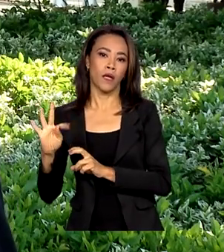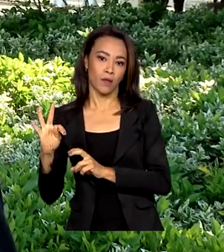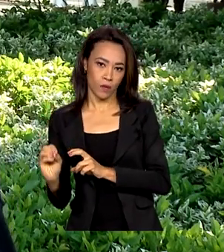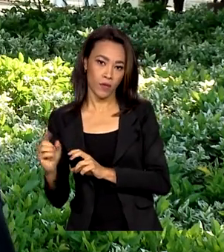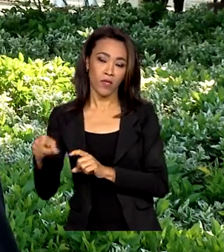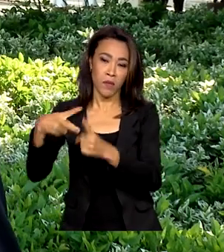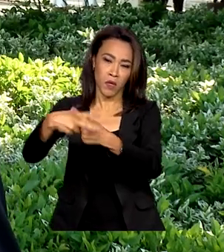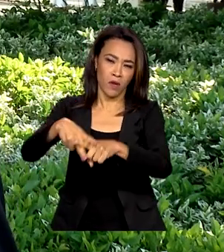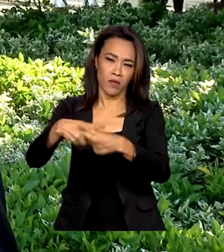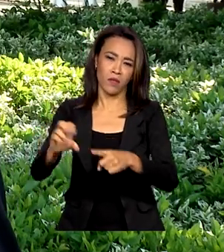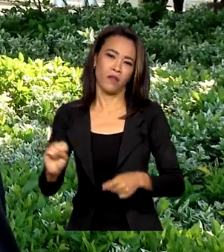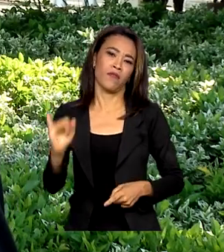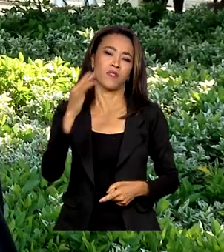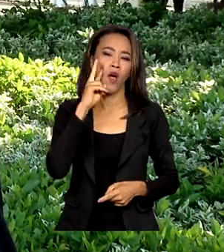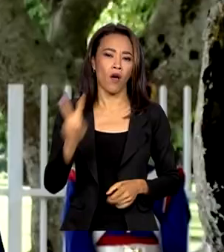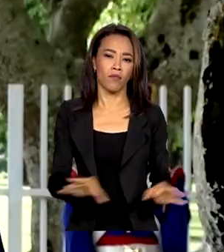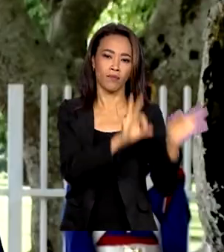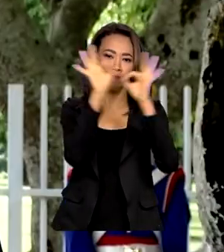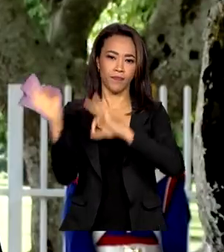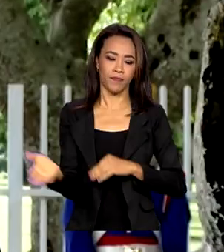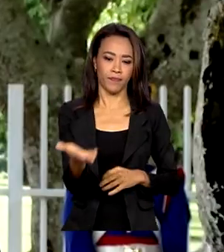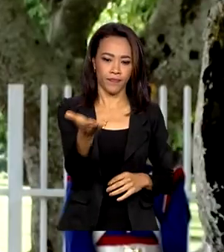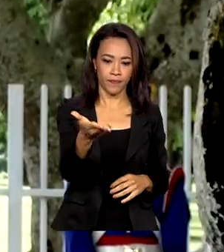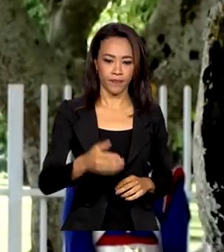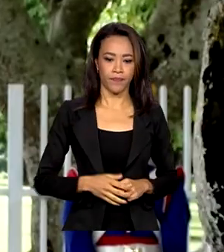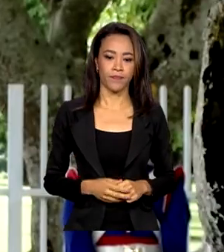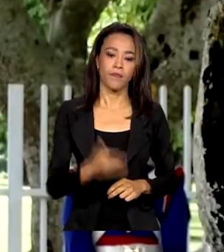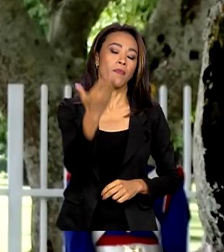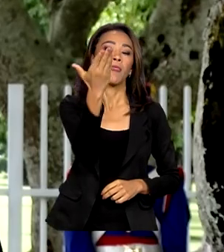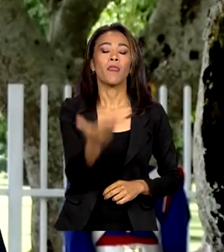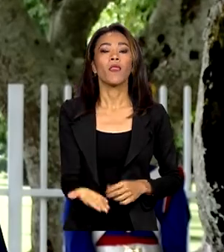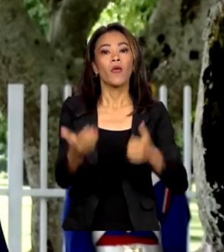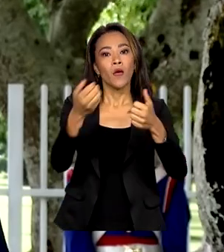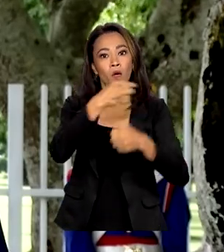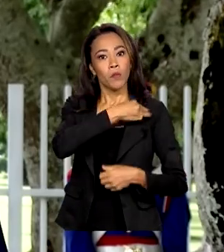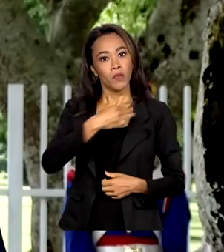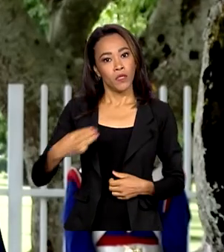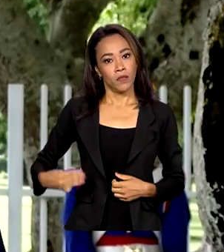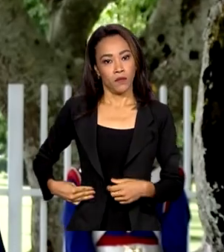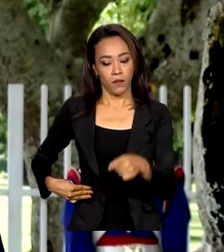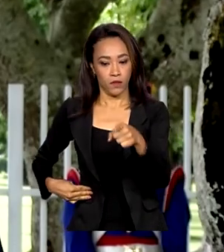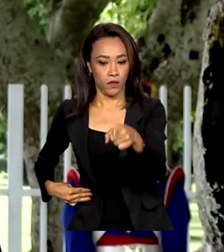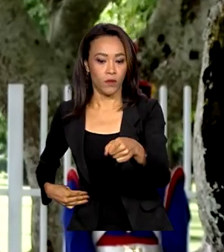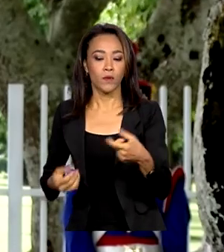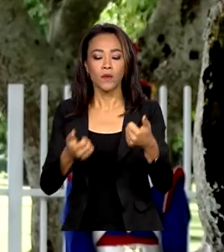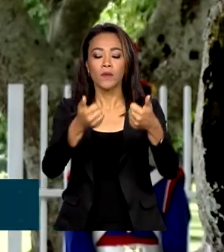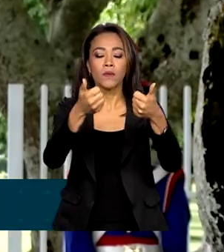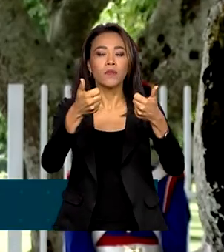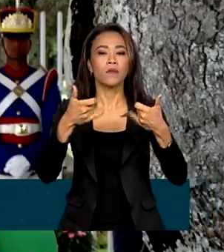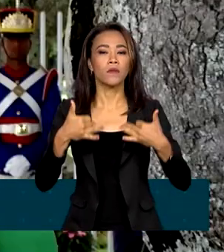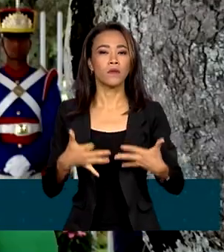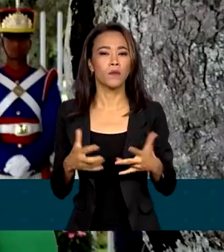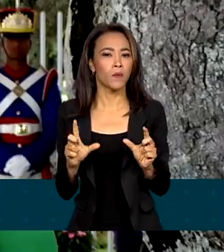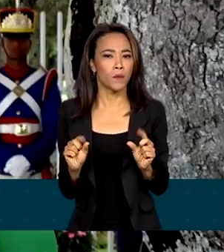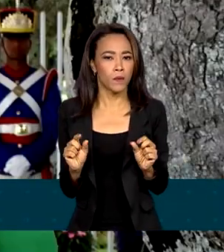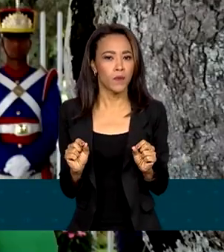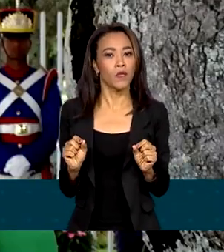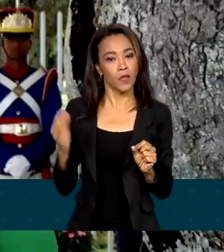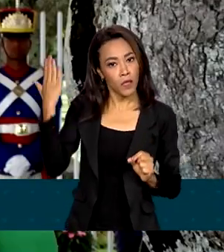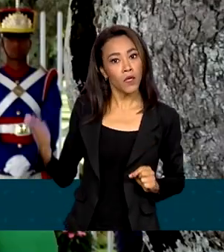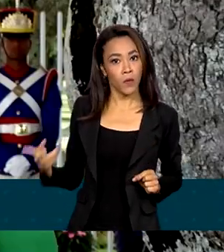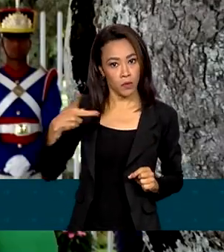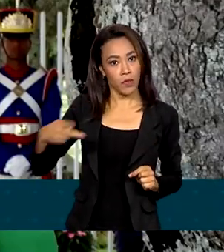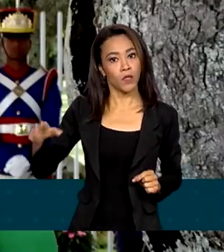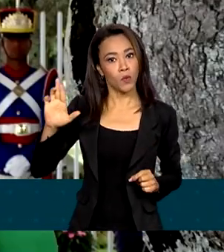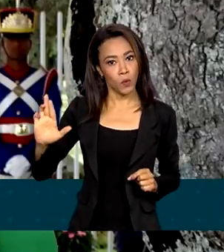Veja mais detalhes na reportagem. Segundo o ministro das Relações Institucionais, Alexandre Padilha, o presidente Lula,